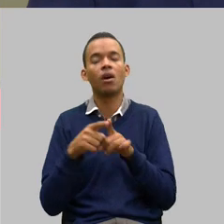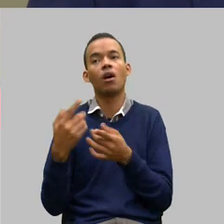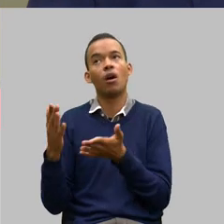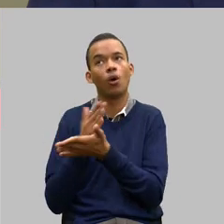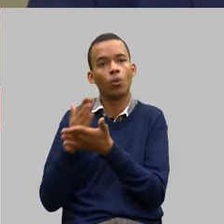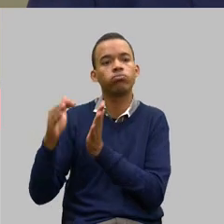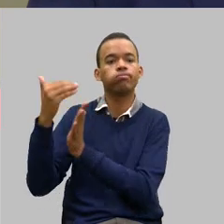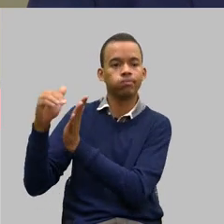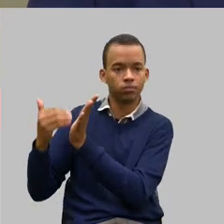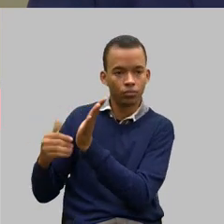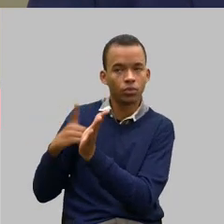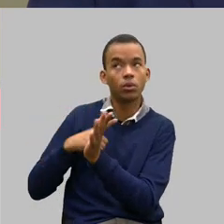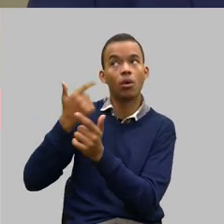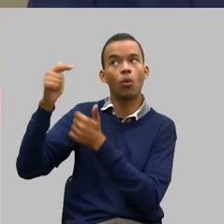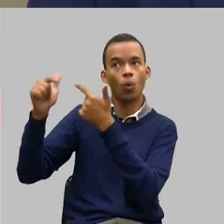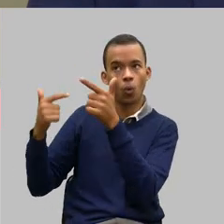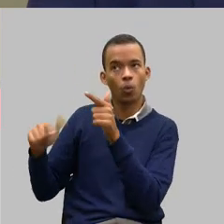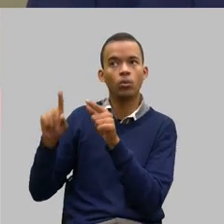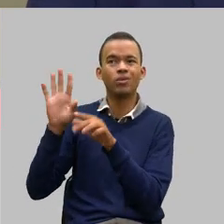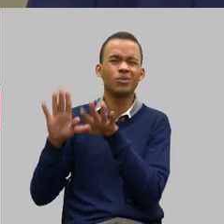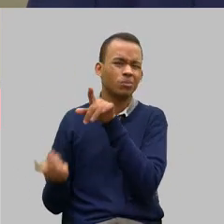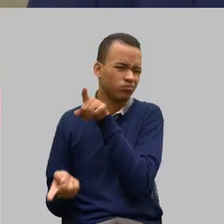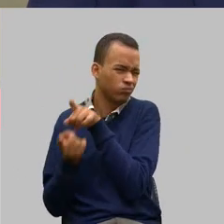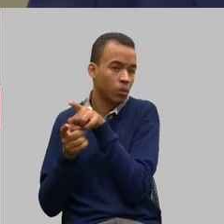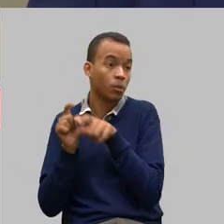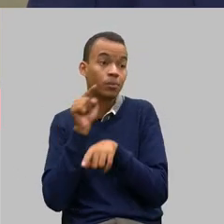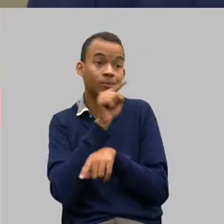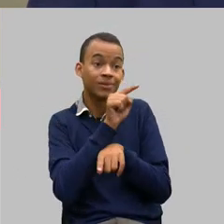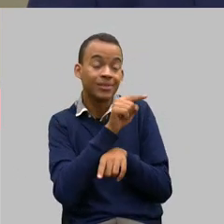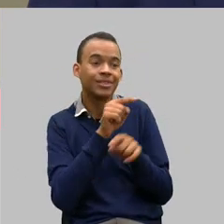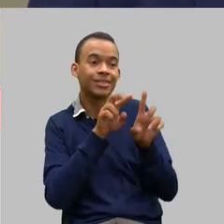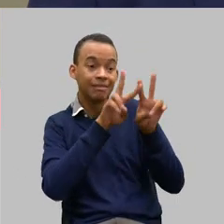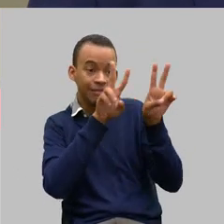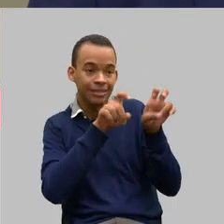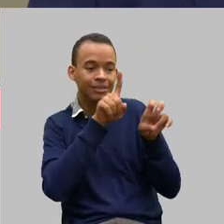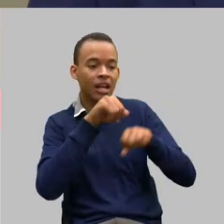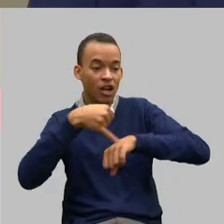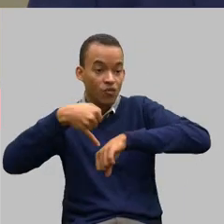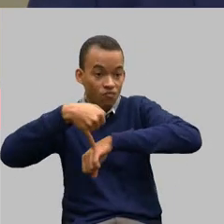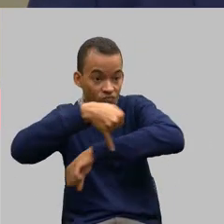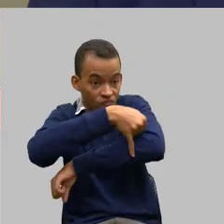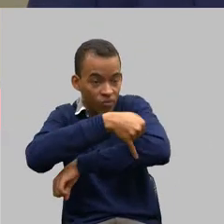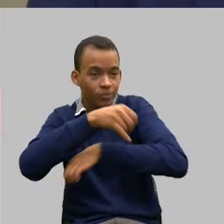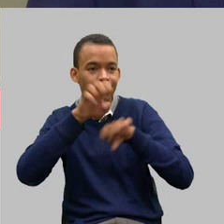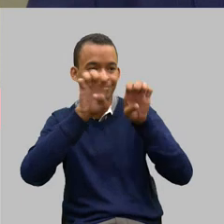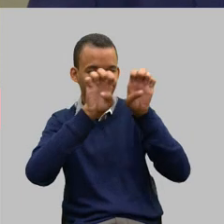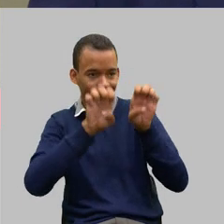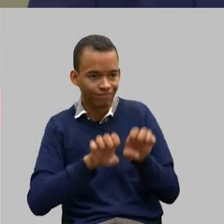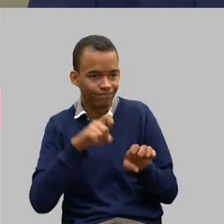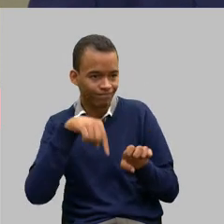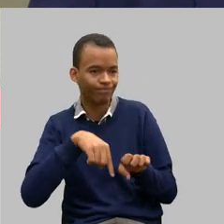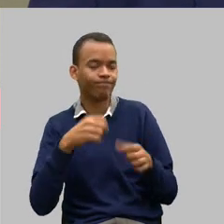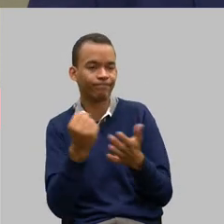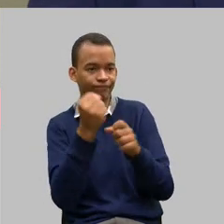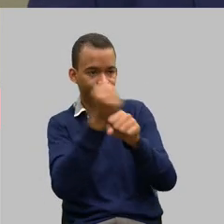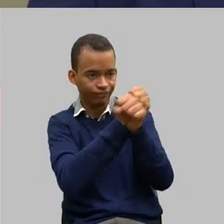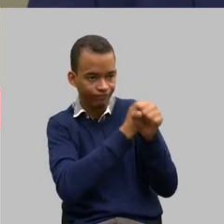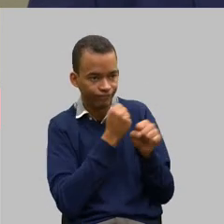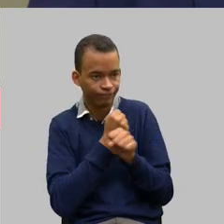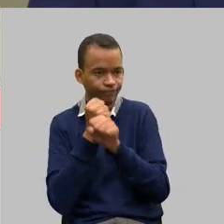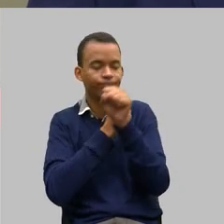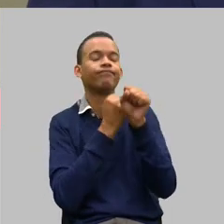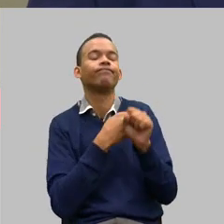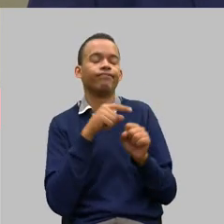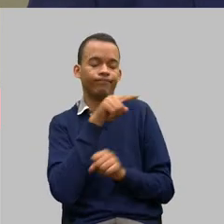infraestrutura é um desafio para Minas Gerais e essa casa tem ciência da colaboração que temos que ter em conjunto com